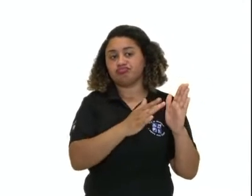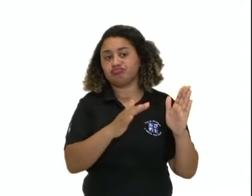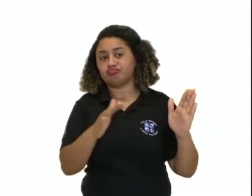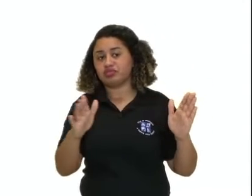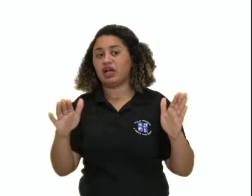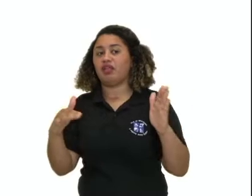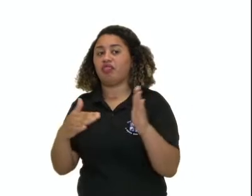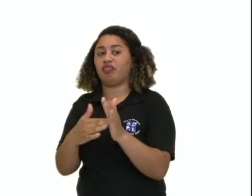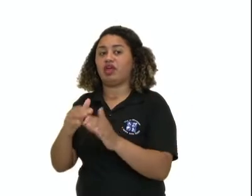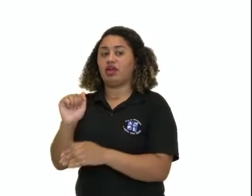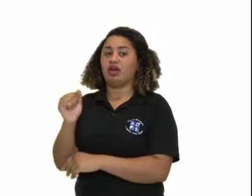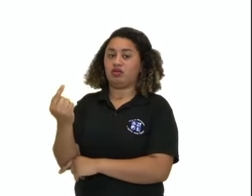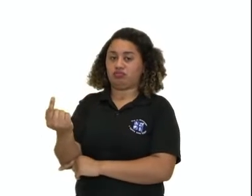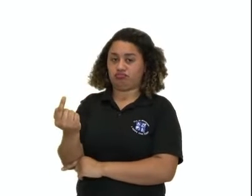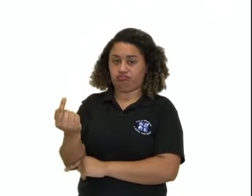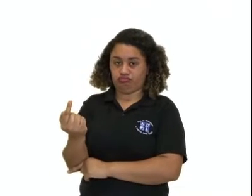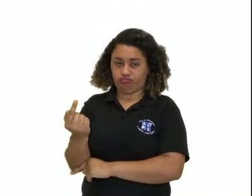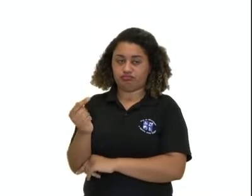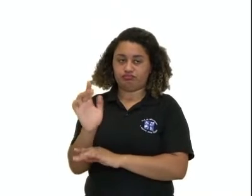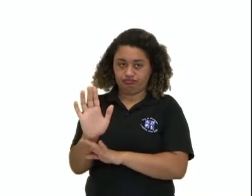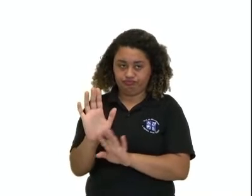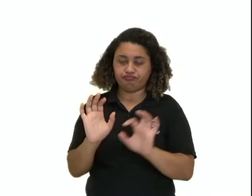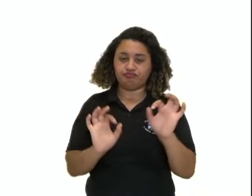sucessivamente até chegar no primeiro termo.